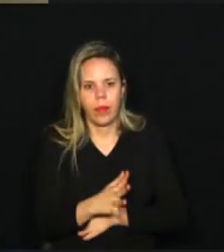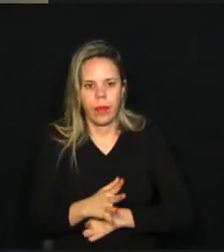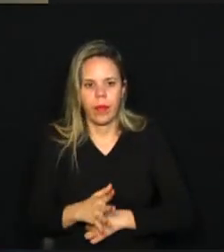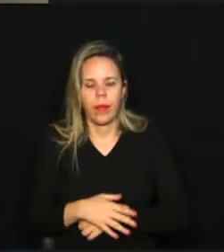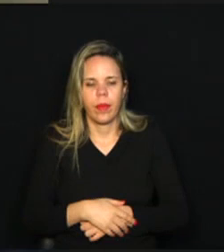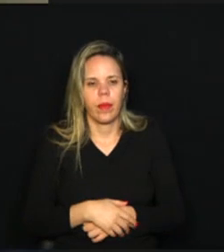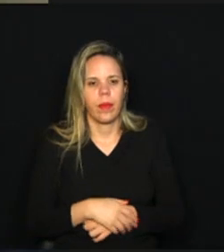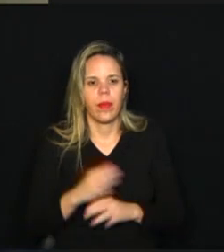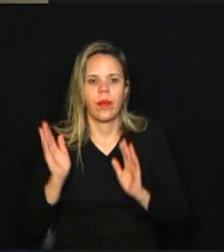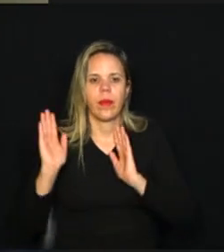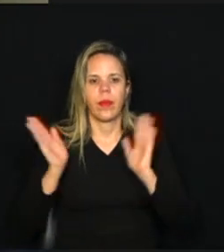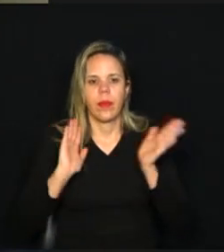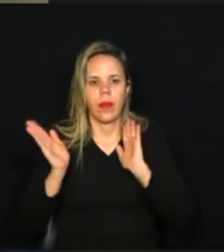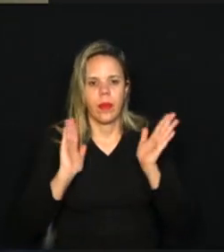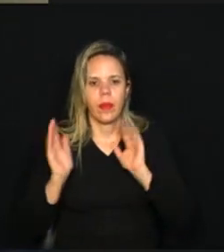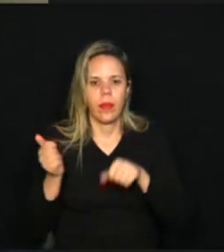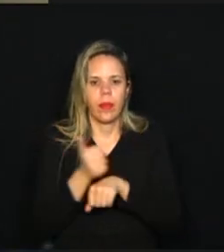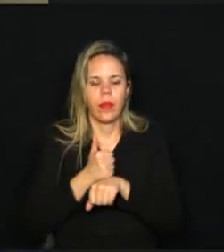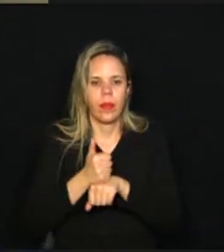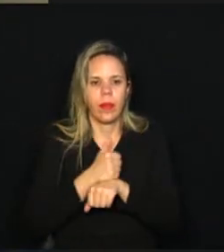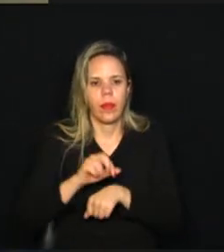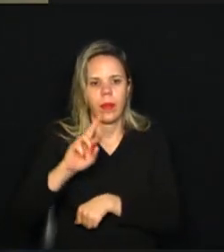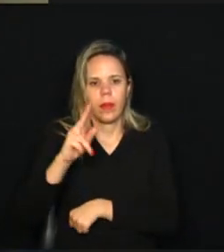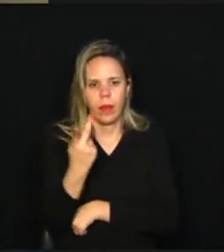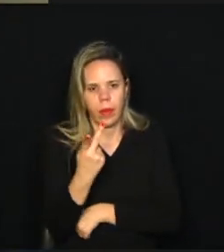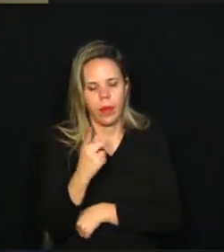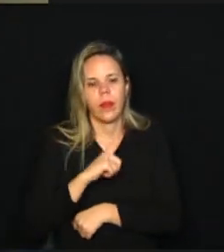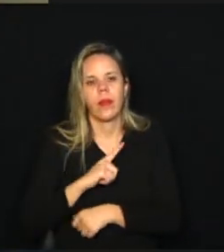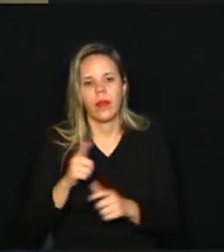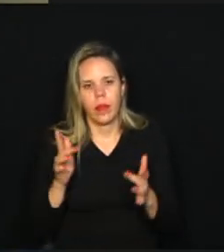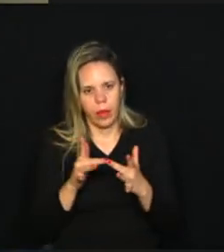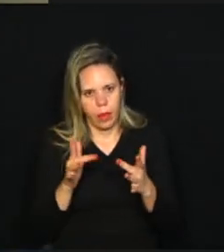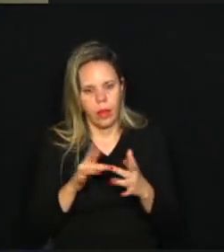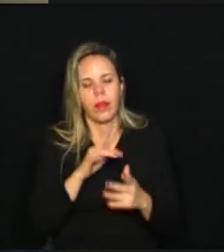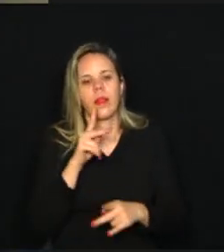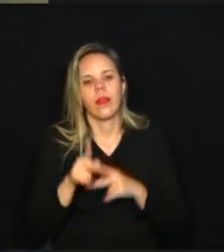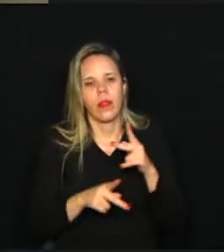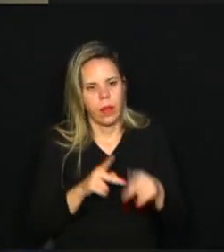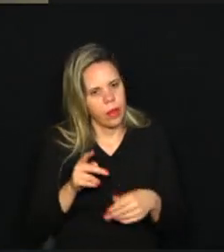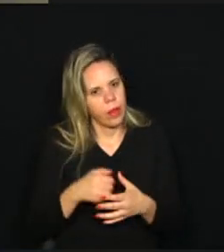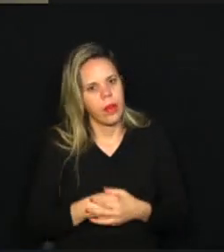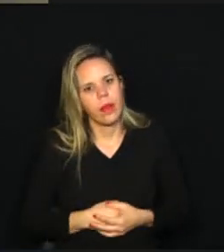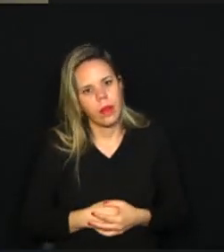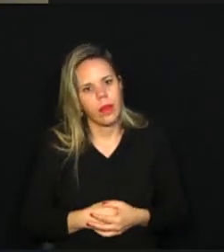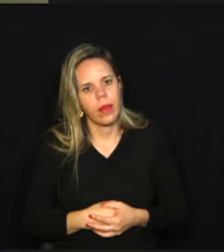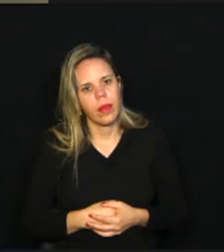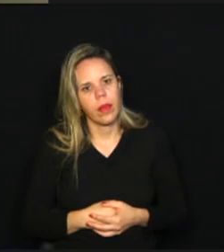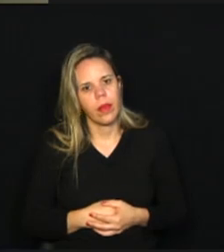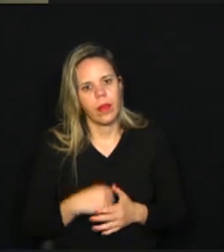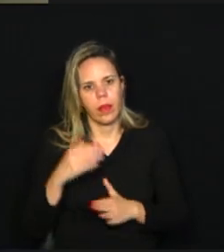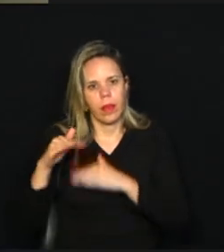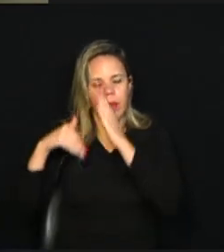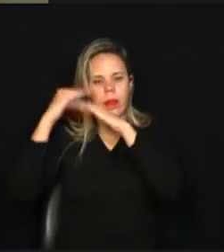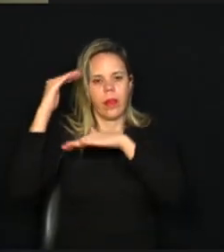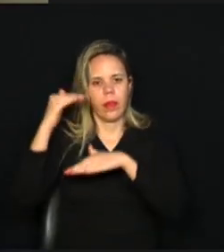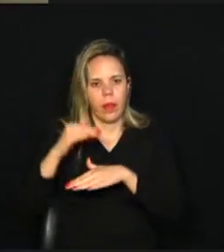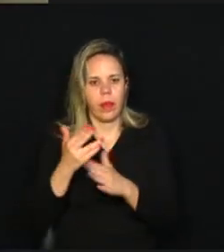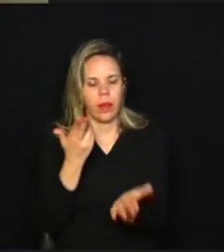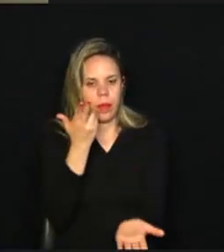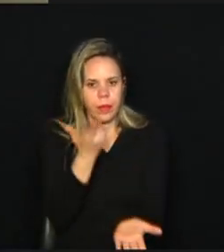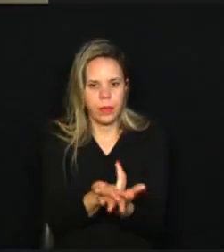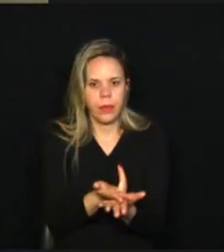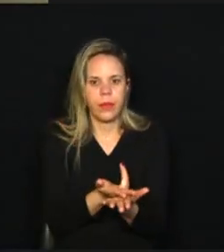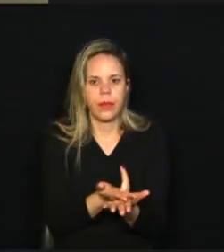nacionais, que caminhoneiros, pessoas que trabalham com RH, têm maior probabilidade de desenvolver, foram mais internados também